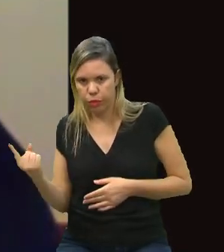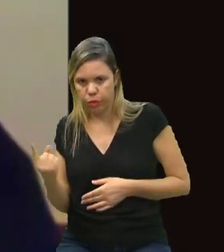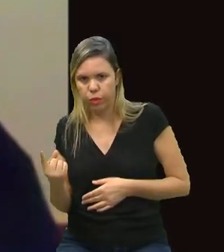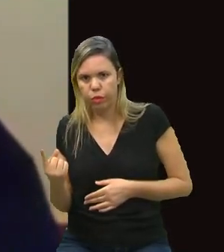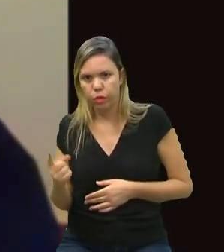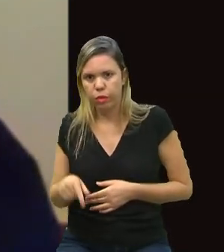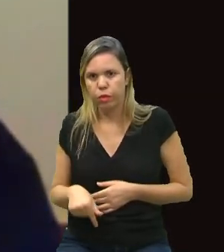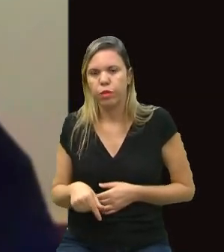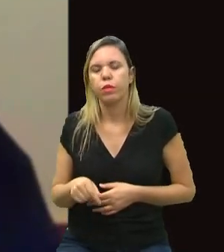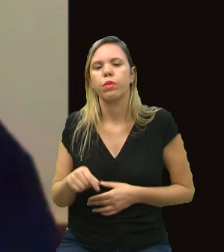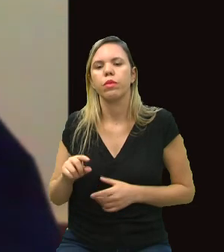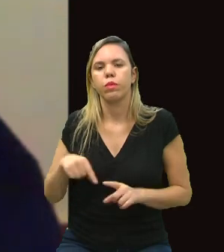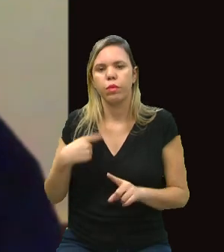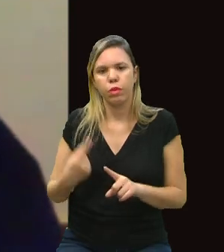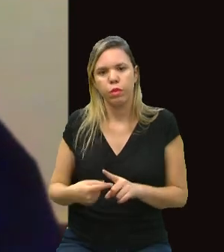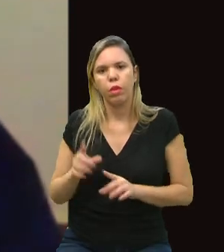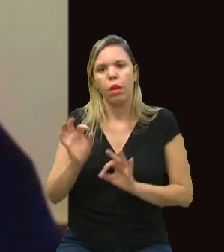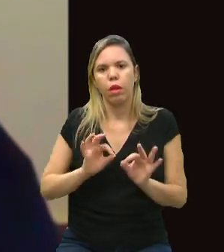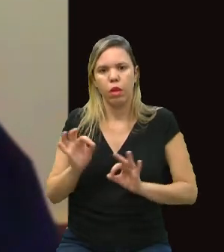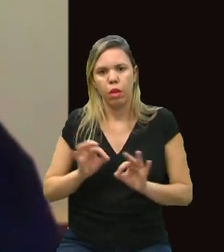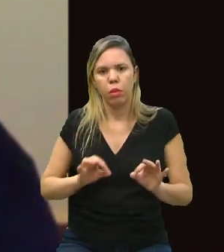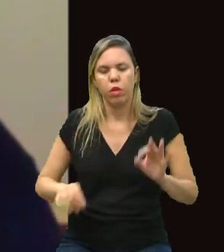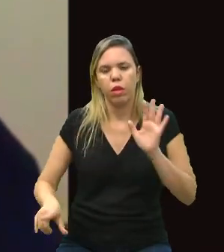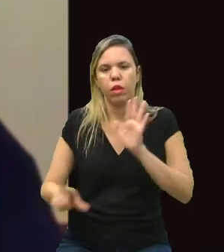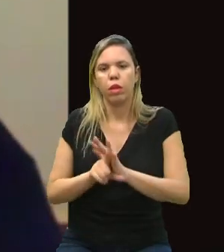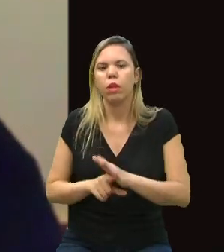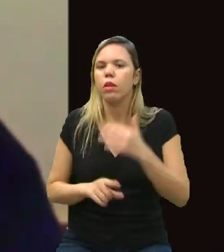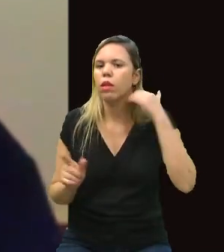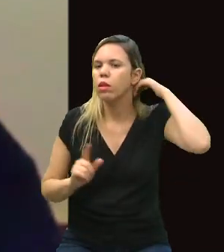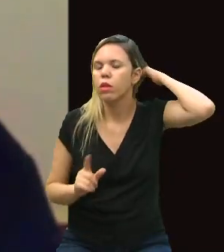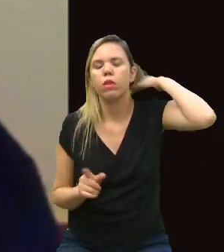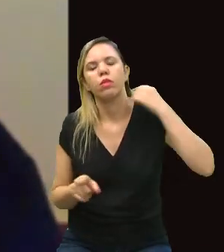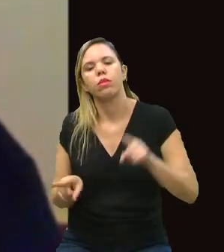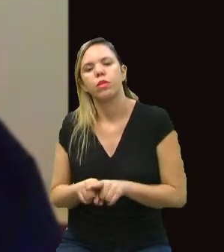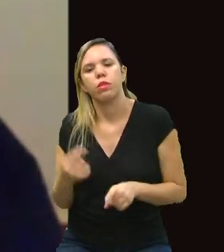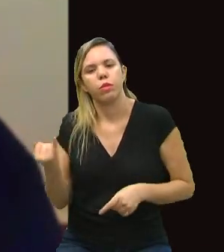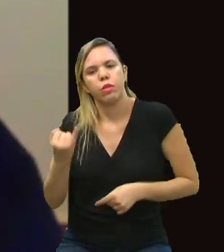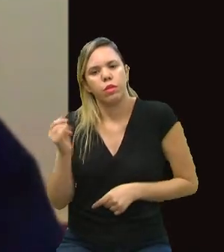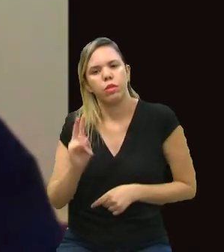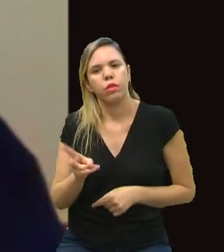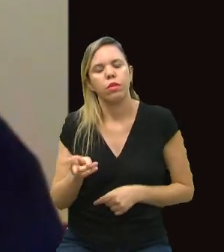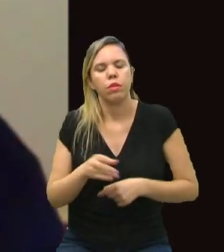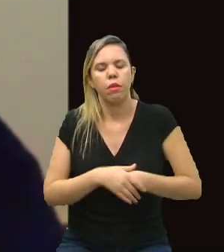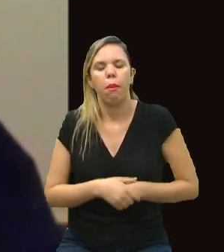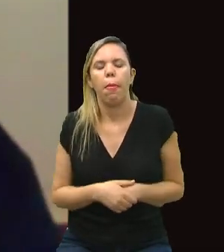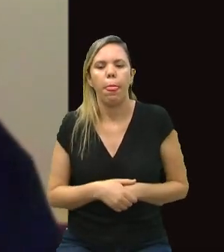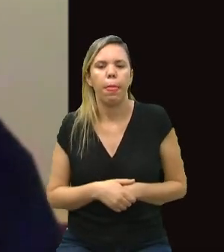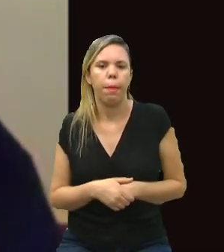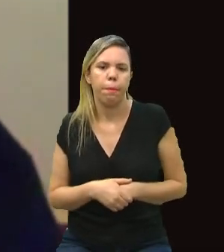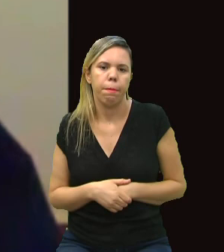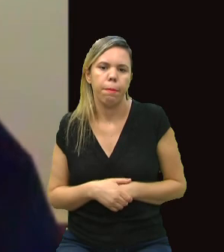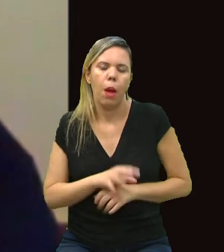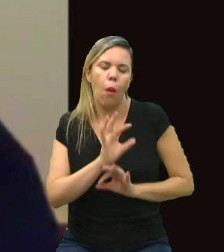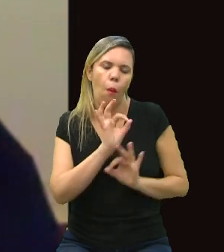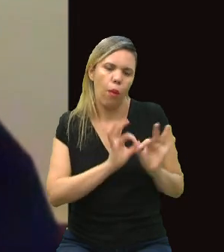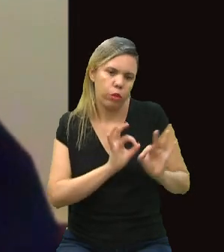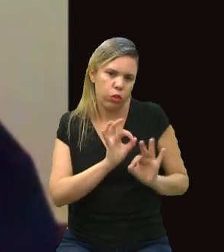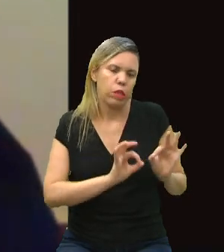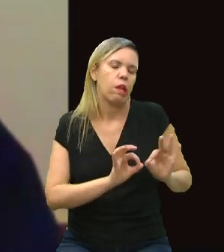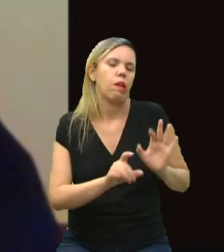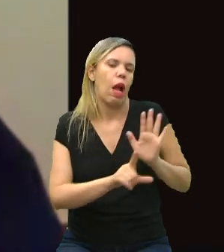elaborar leis também é muito importante, sempre ir ajustando elas e qualificando elas ainda mais, mas é